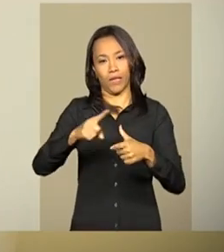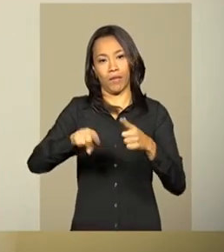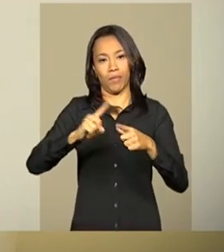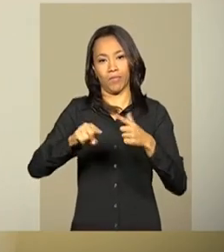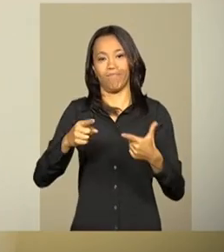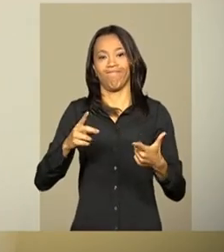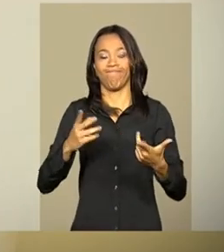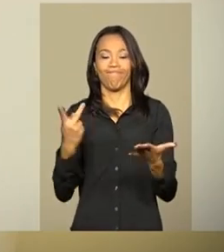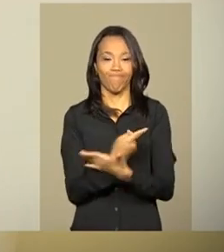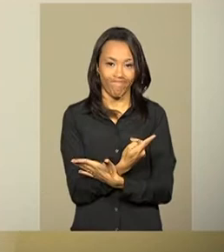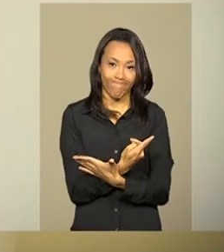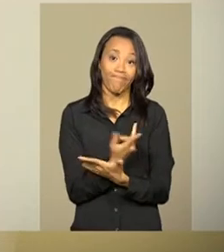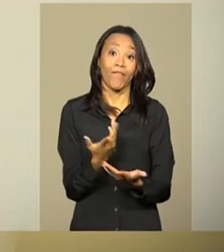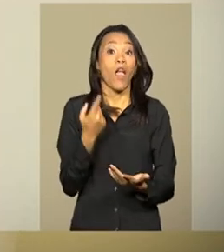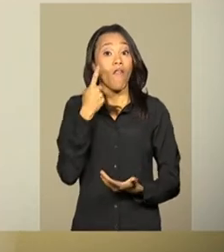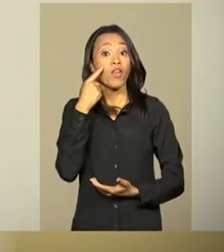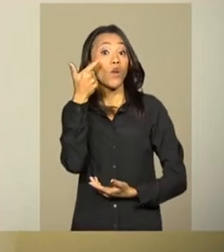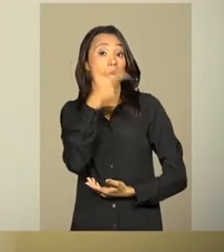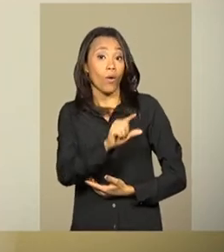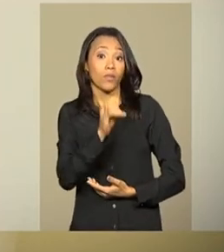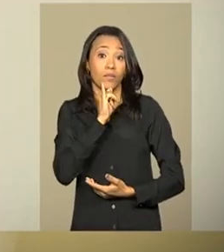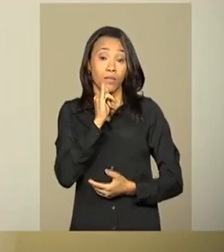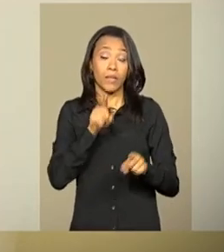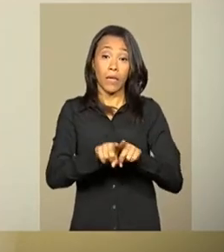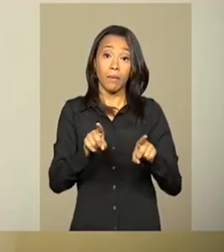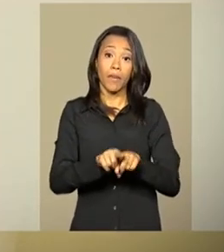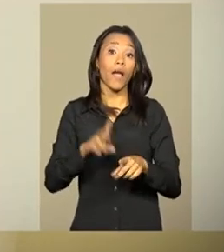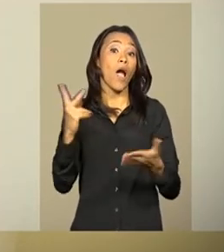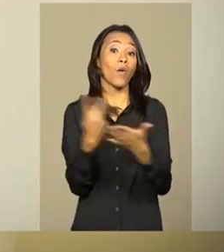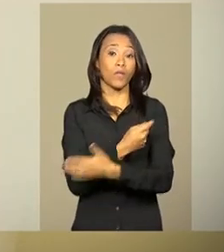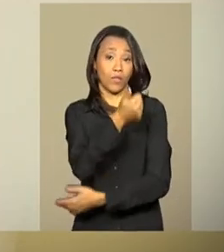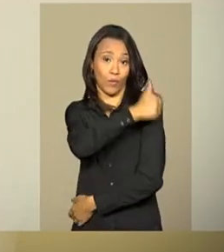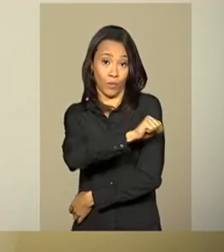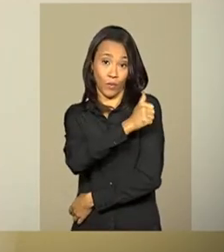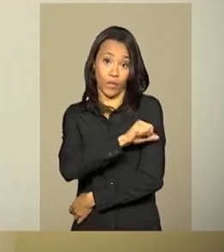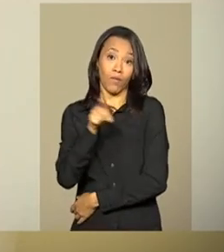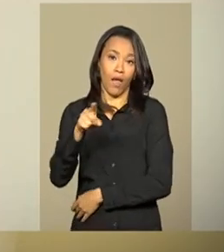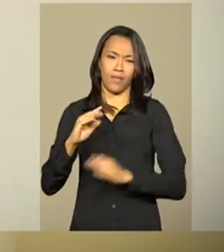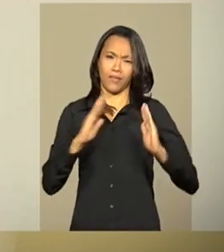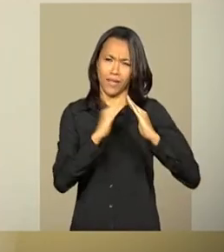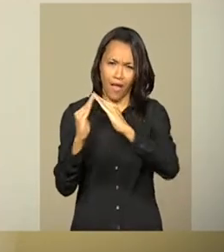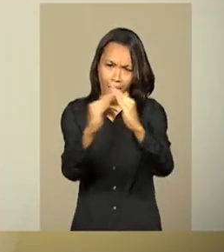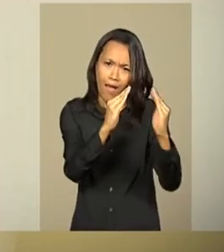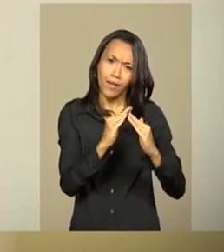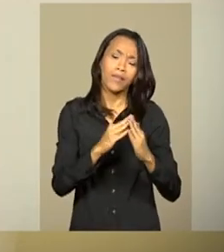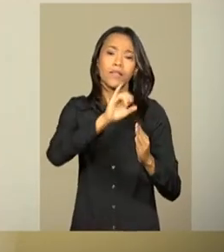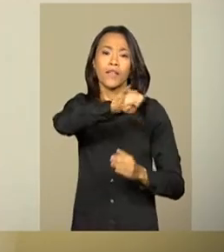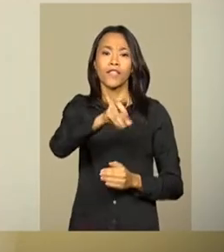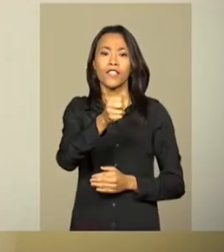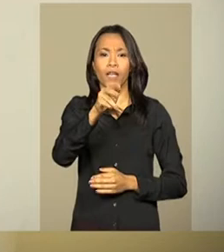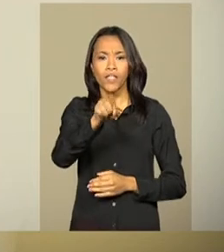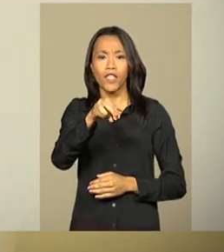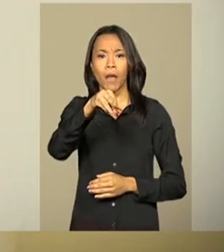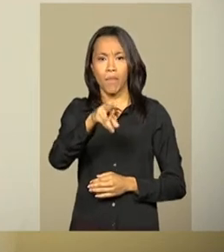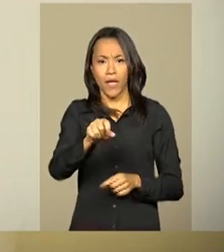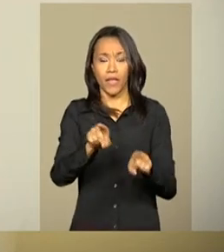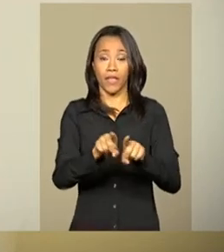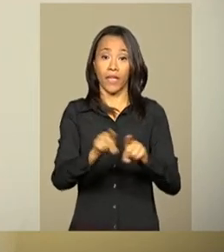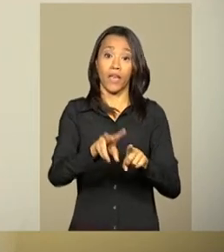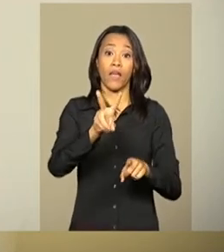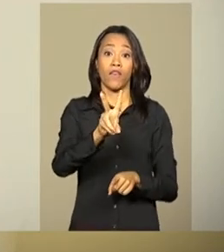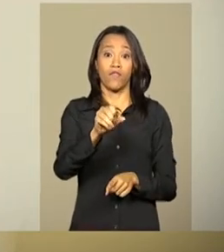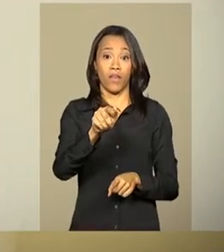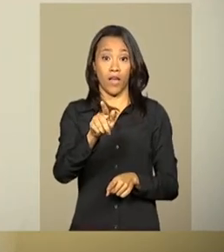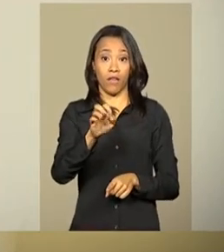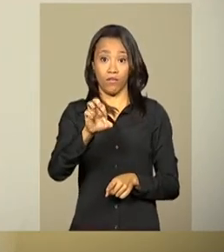Veja por exemplo Luciano O que aconteceu no Rio de Janeiro nas comunidades Jardim América Vigário Geral e